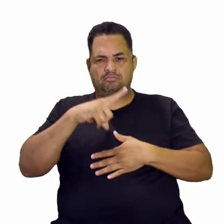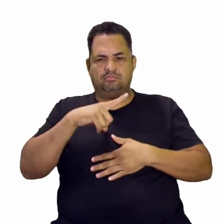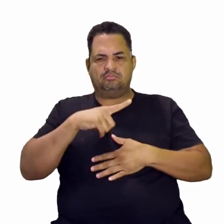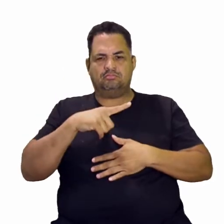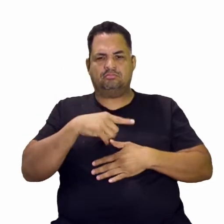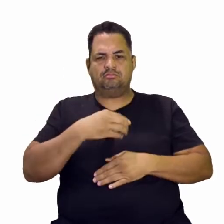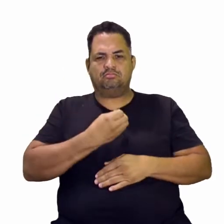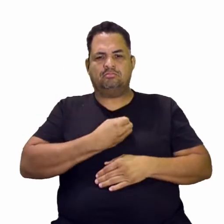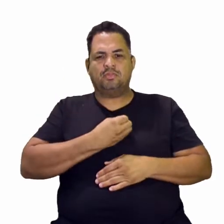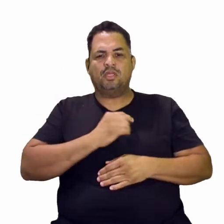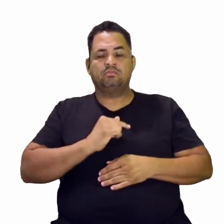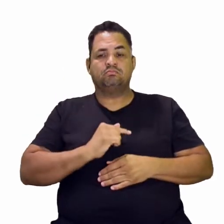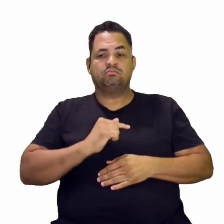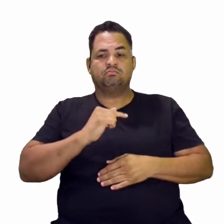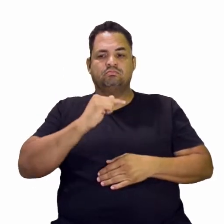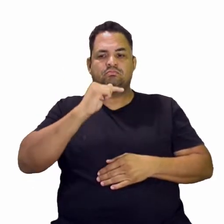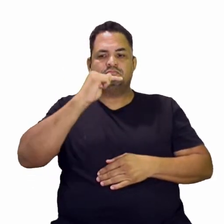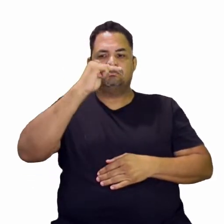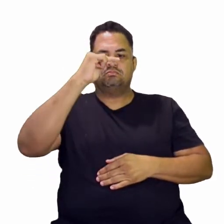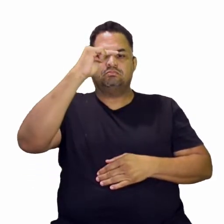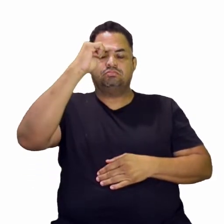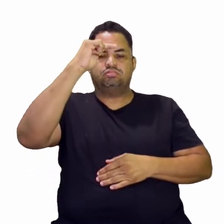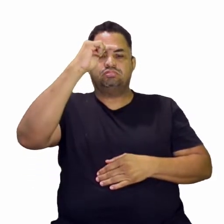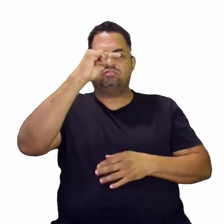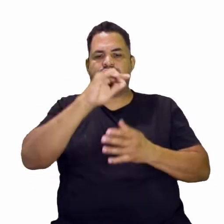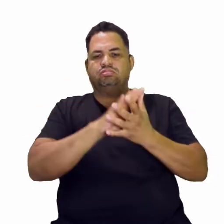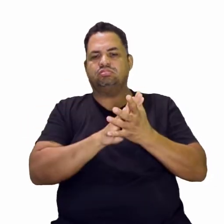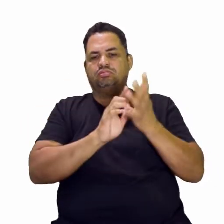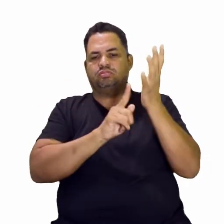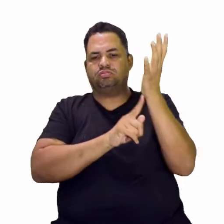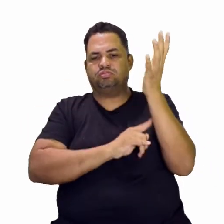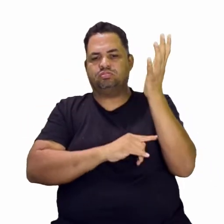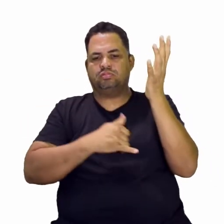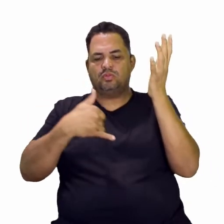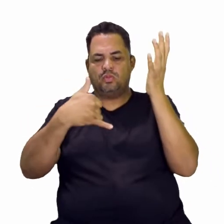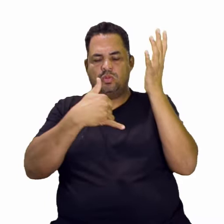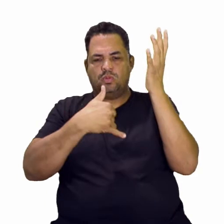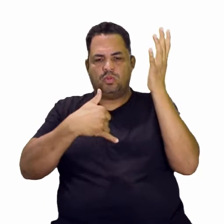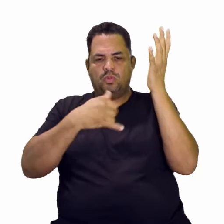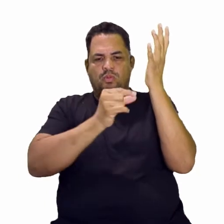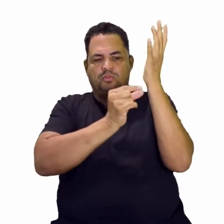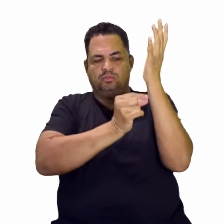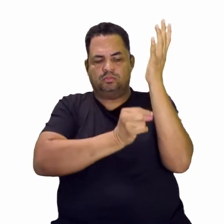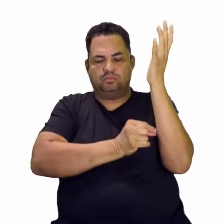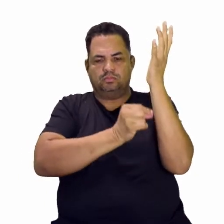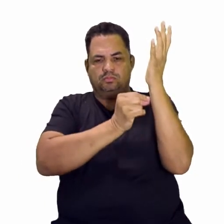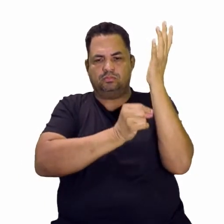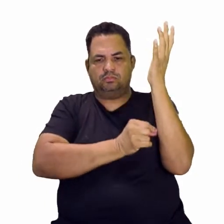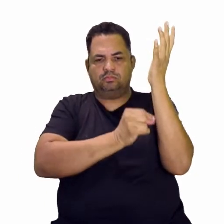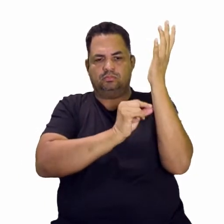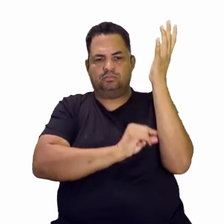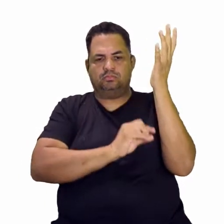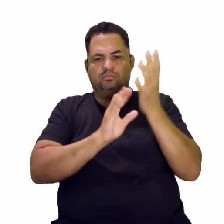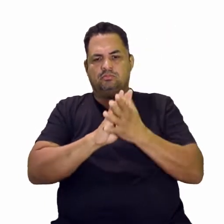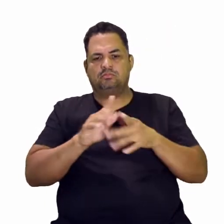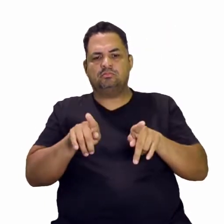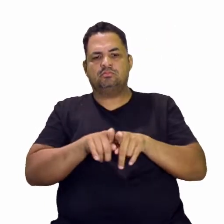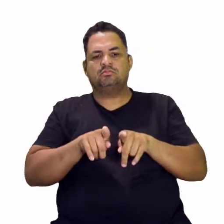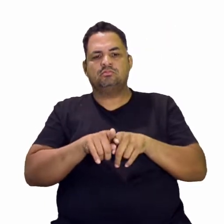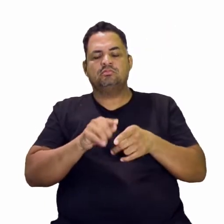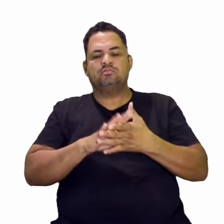de colesterol no sangue, tá certo? Olha lá. Por outro, eles